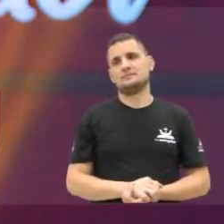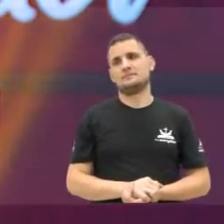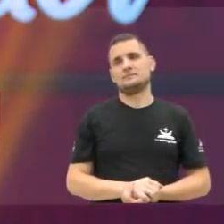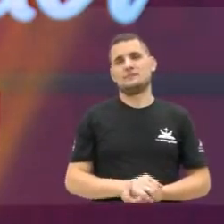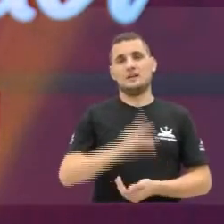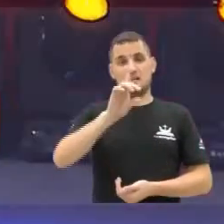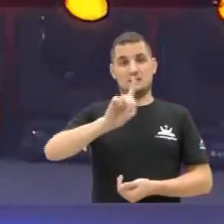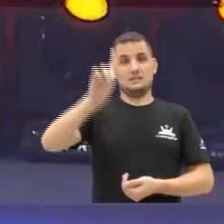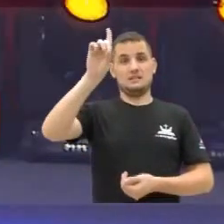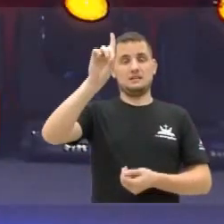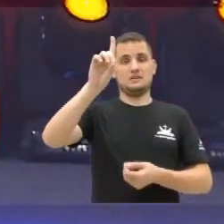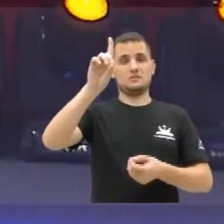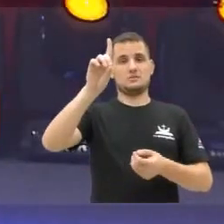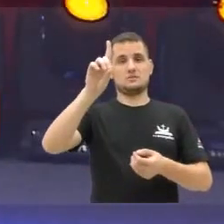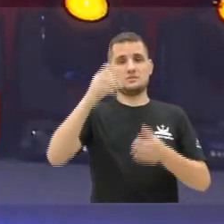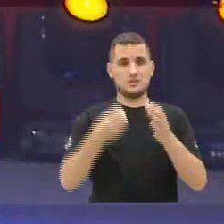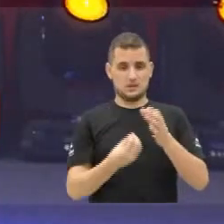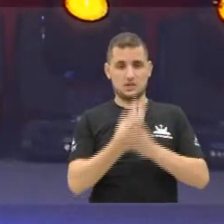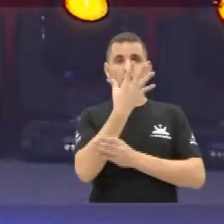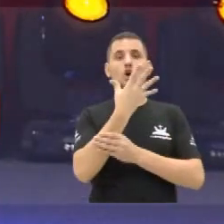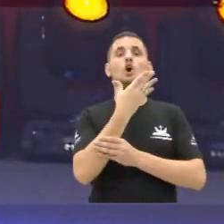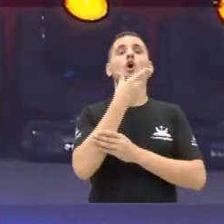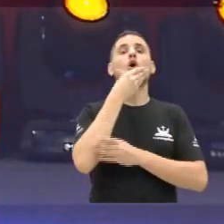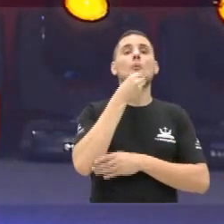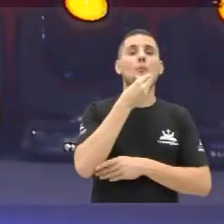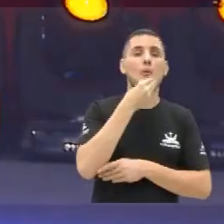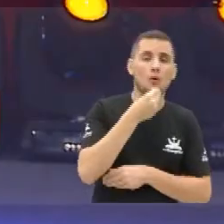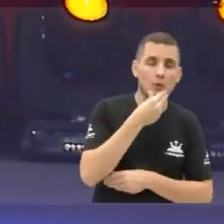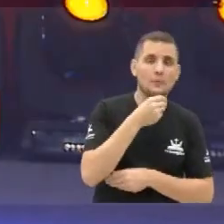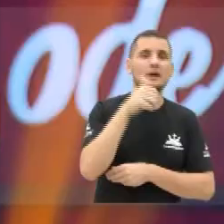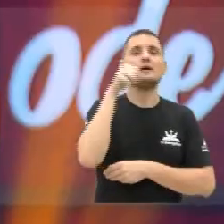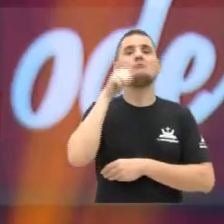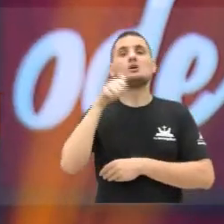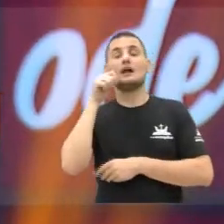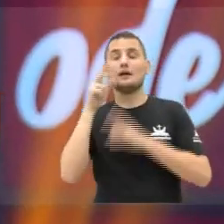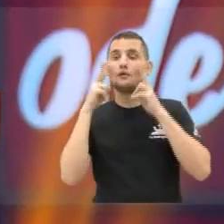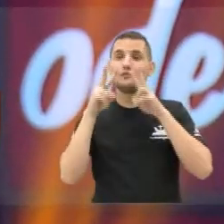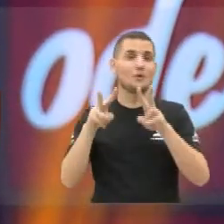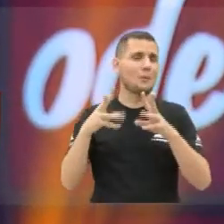Deus fez o homem e a mulher e viu que era muito bom.